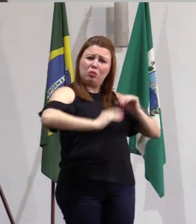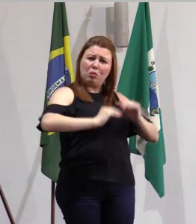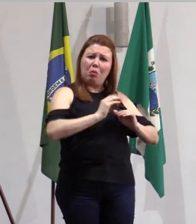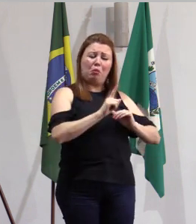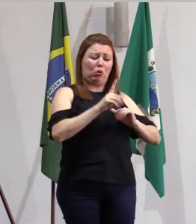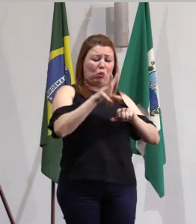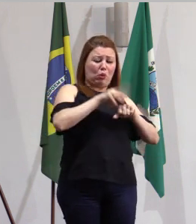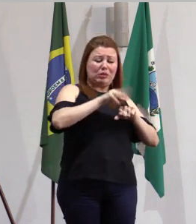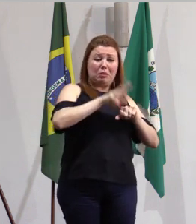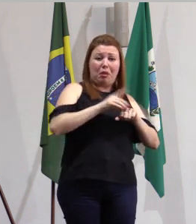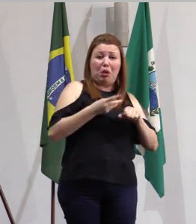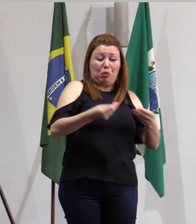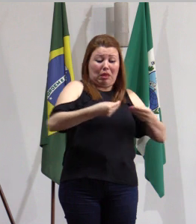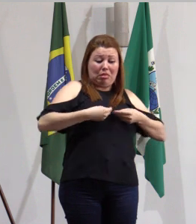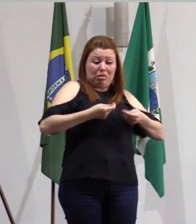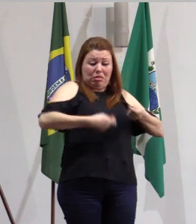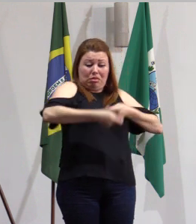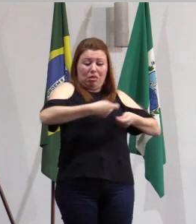proveito econômico.